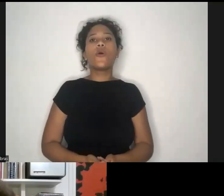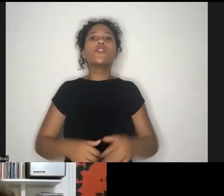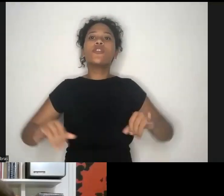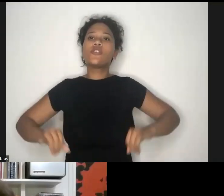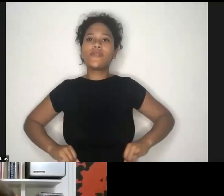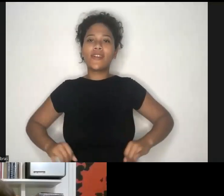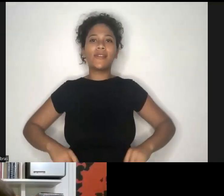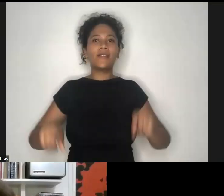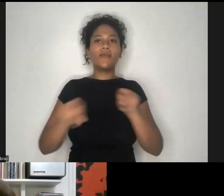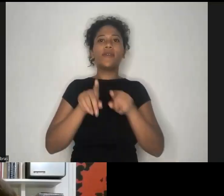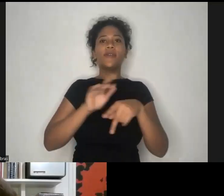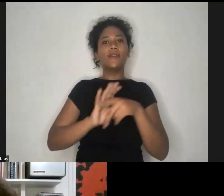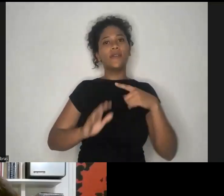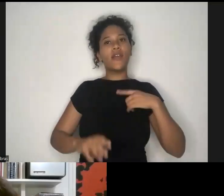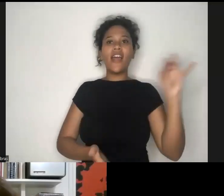né